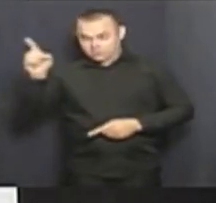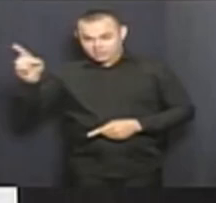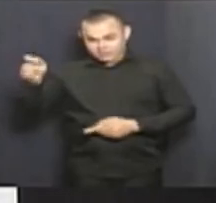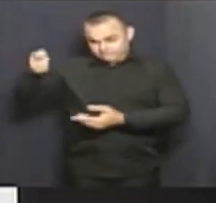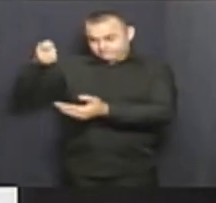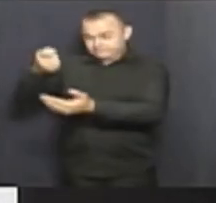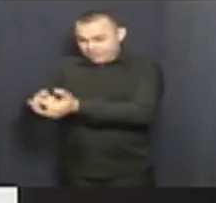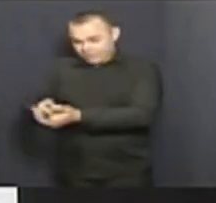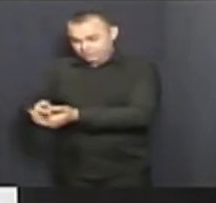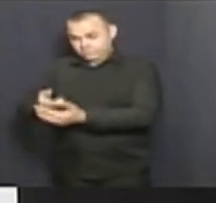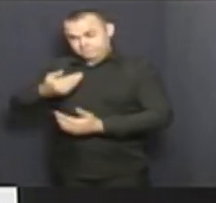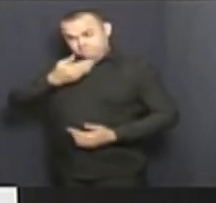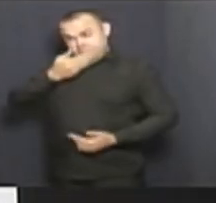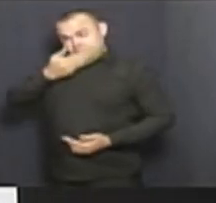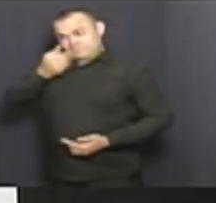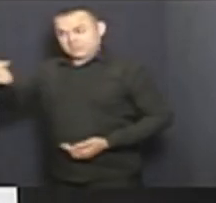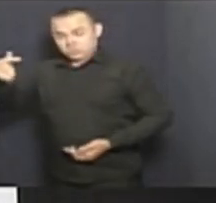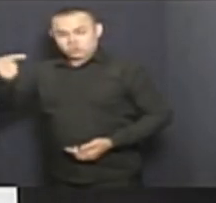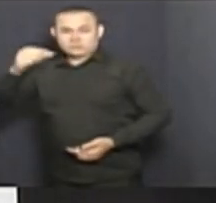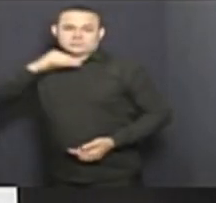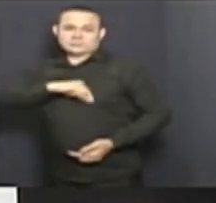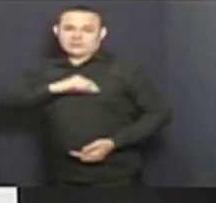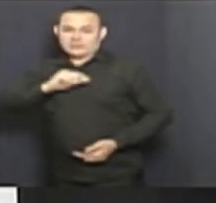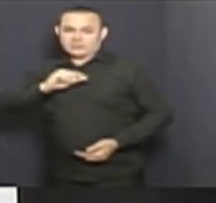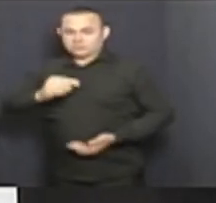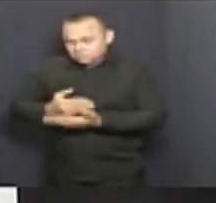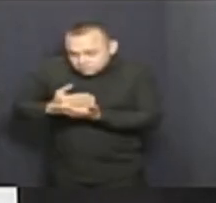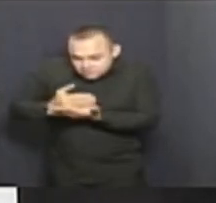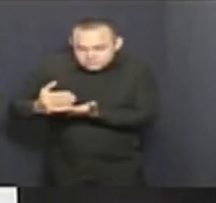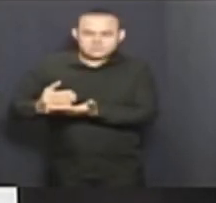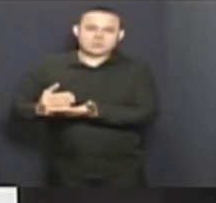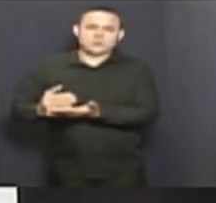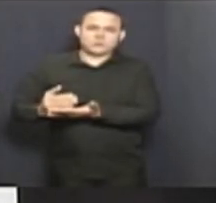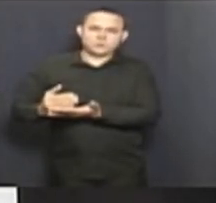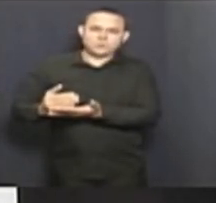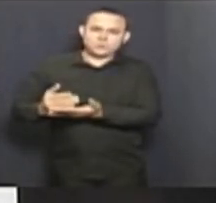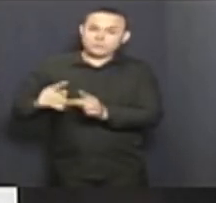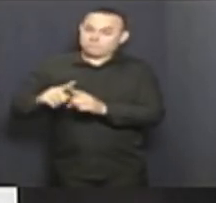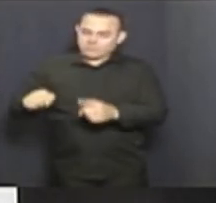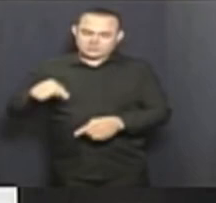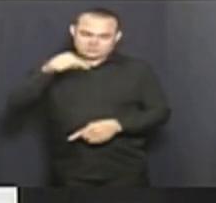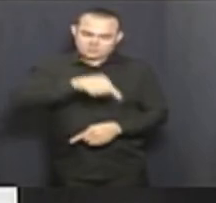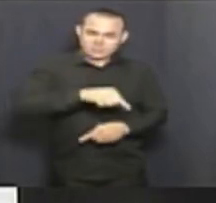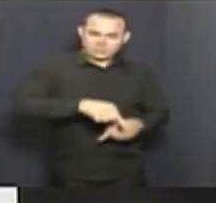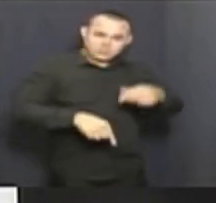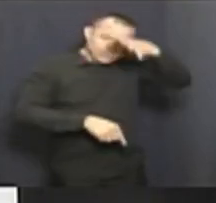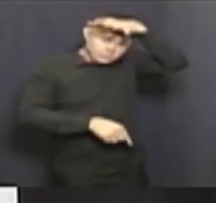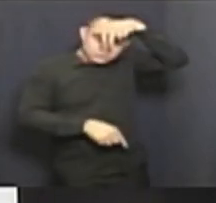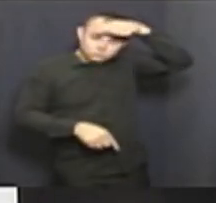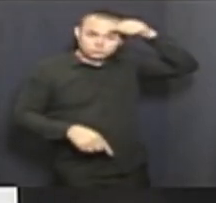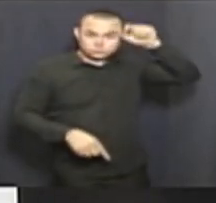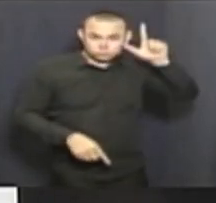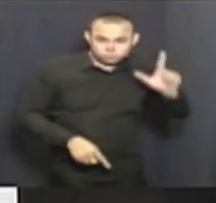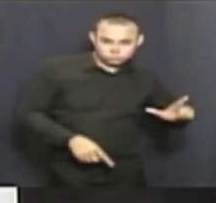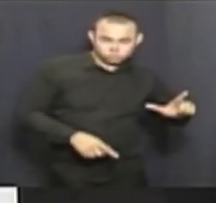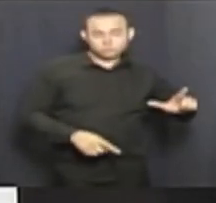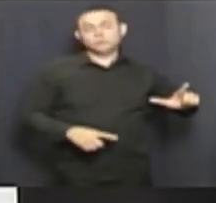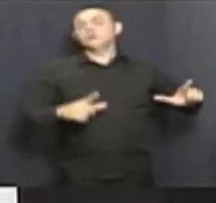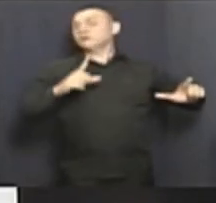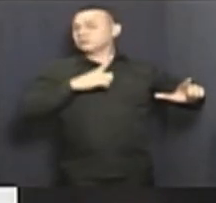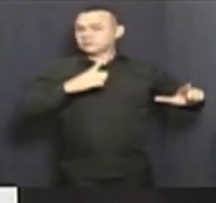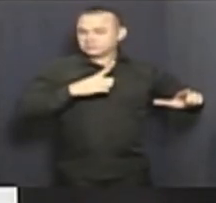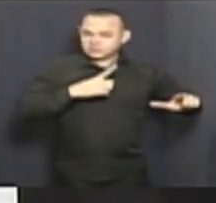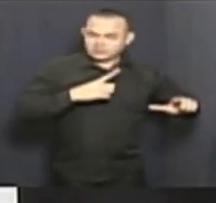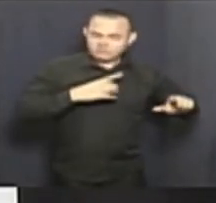salário inicial é claro que mato grosso do sul por conta de um plano de cargos e